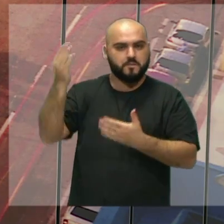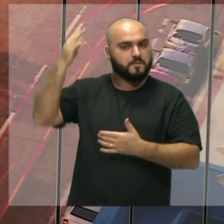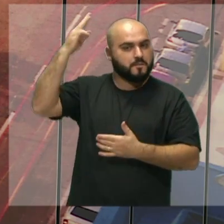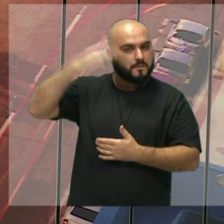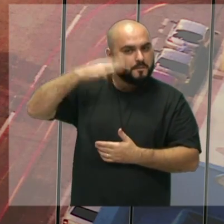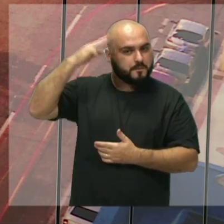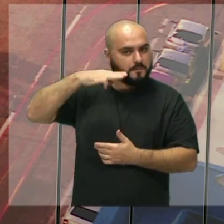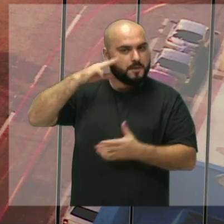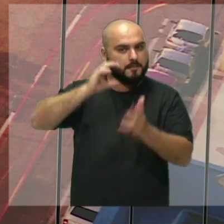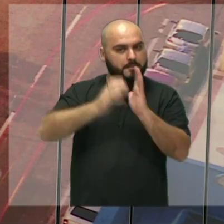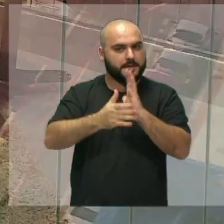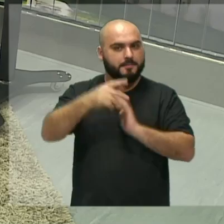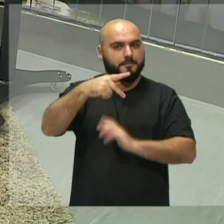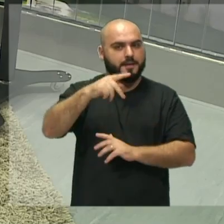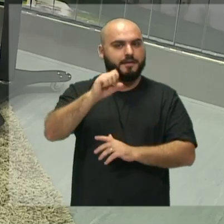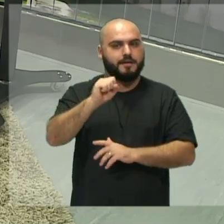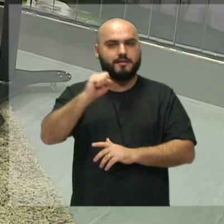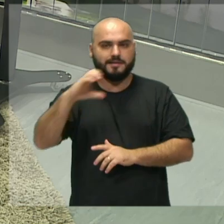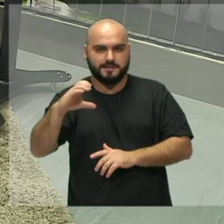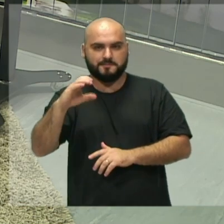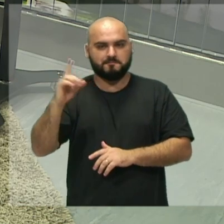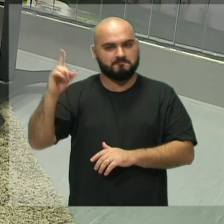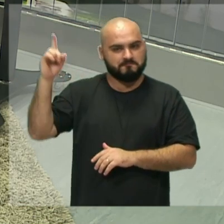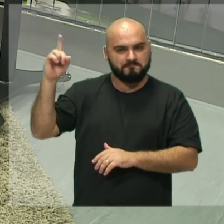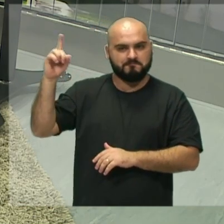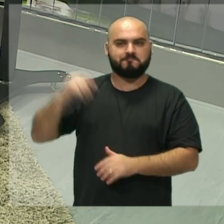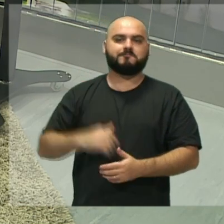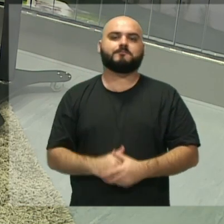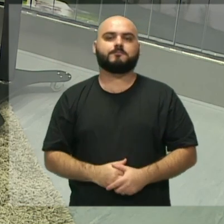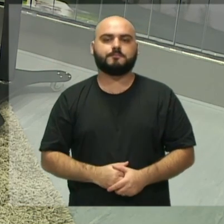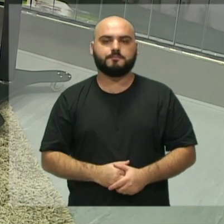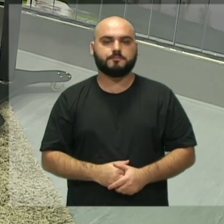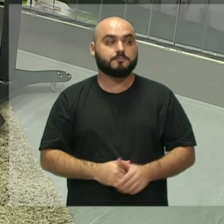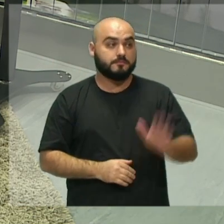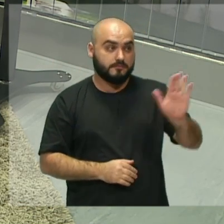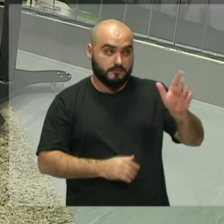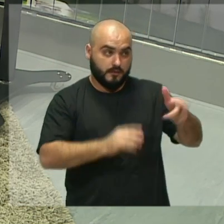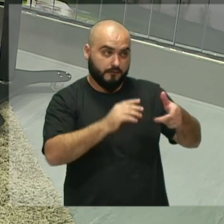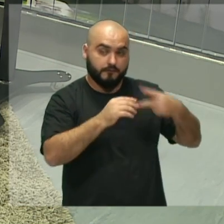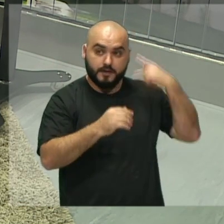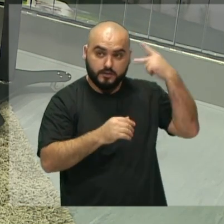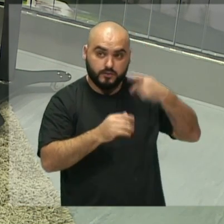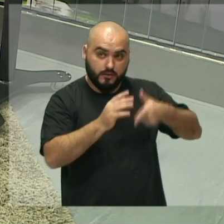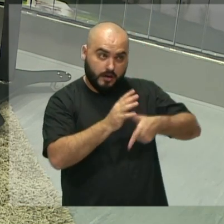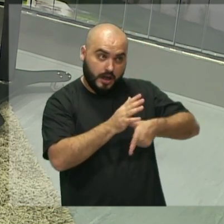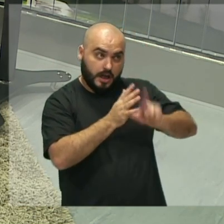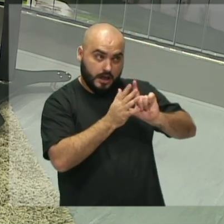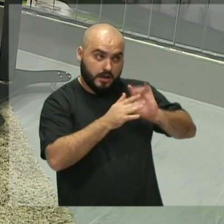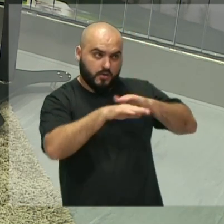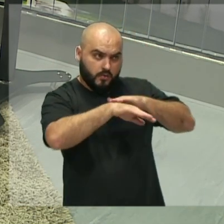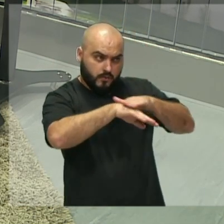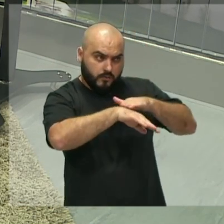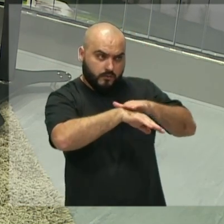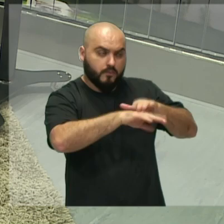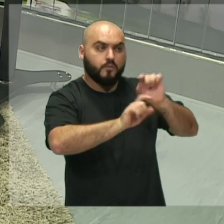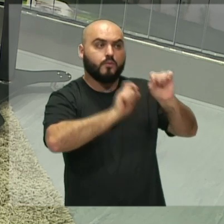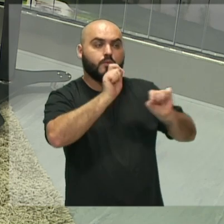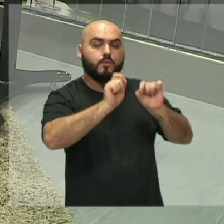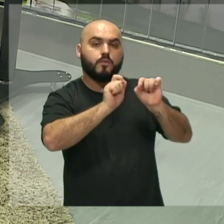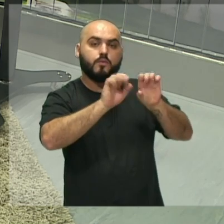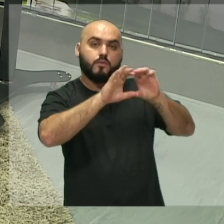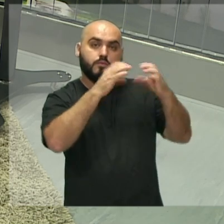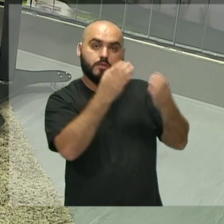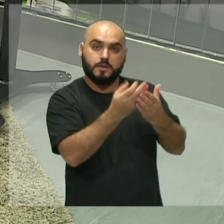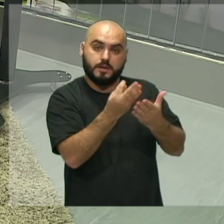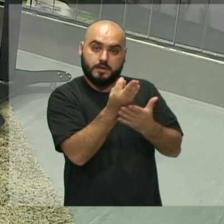do PSC. Bom, vereador, encerramos o primeiro bloco falando a respeito das comunidades terapêuticas aqui e o